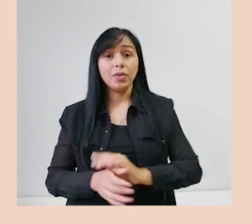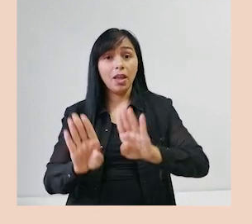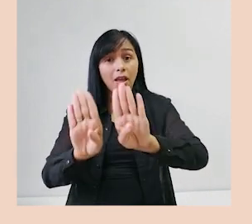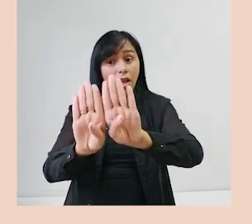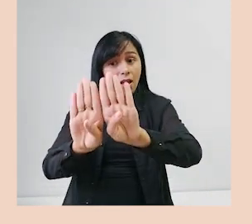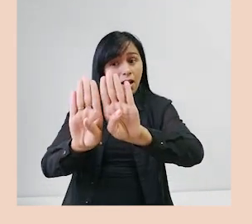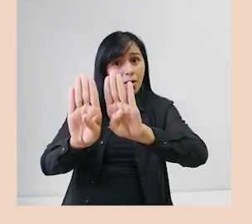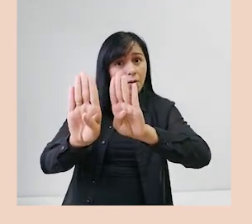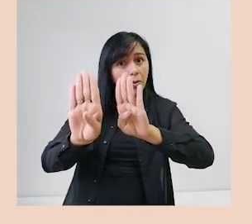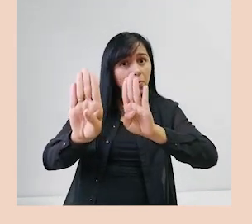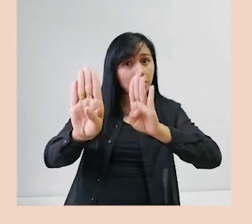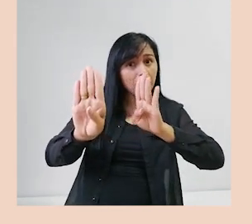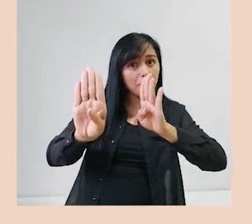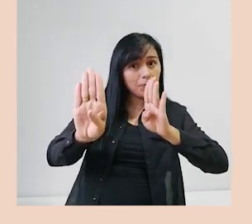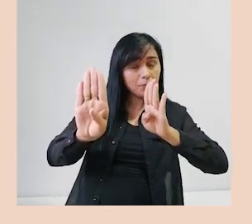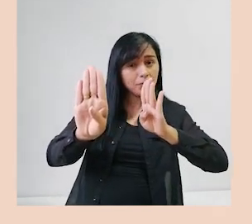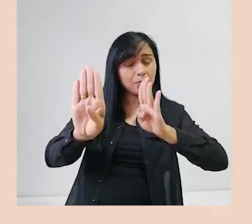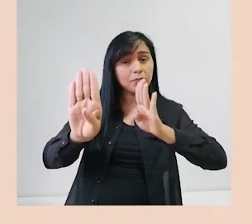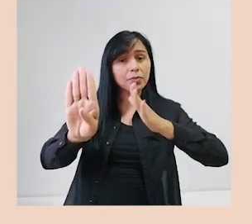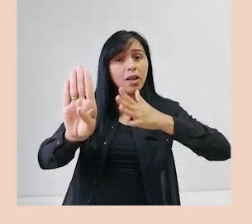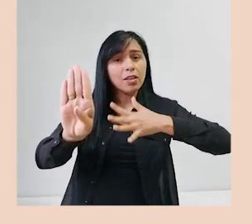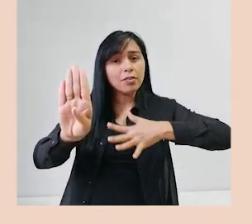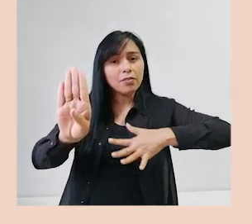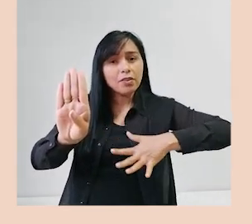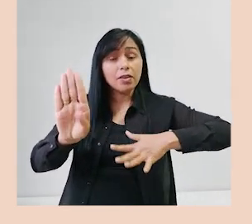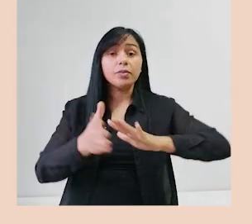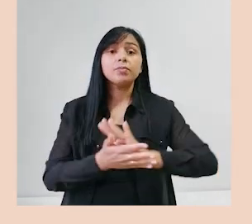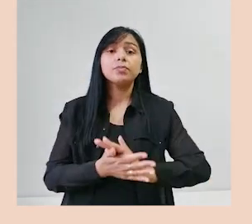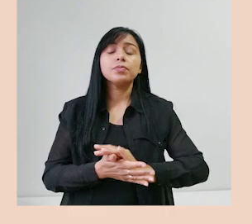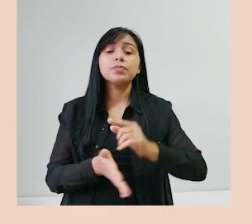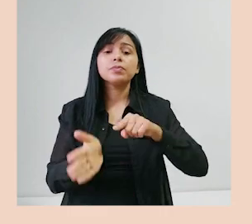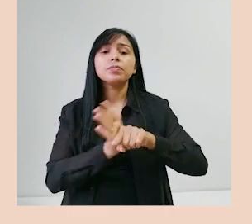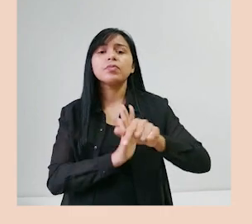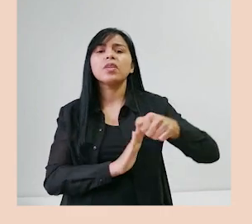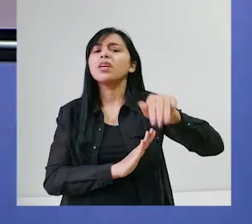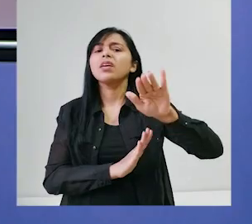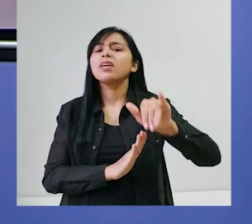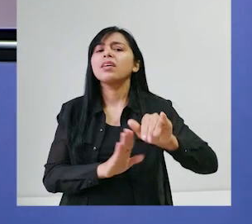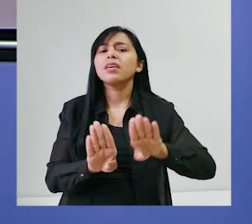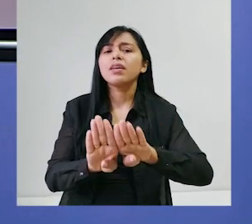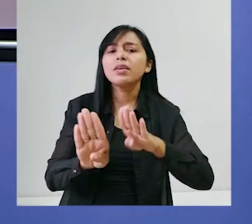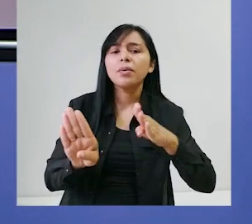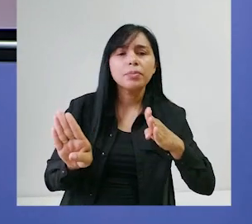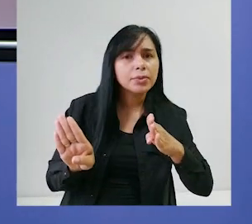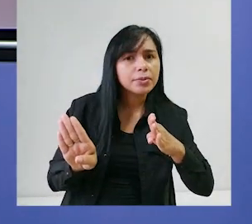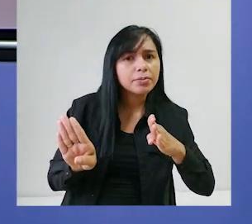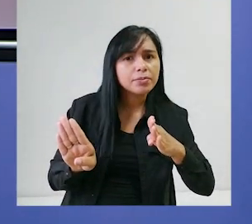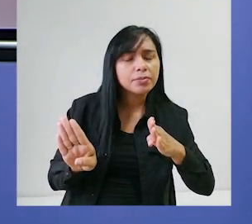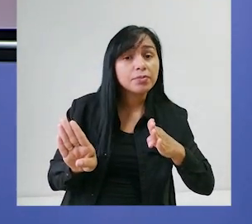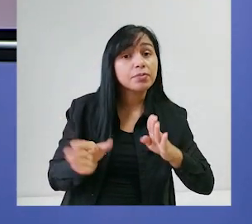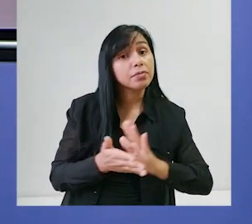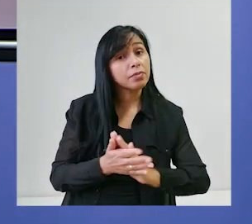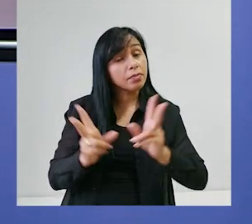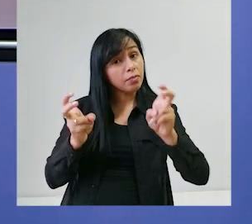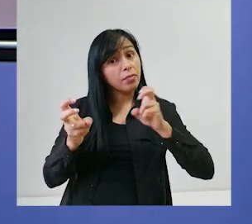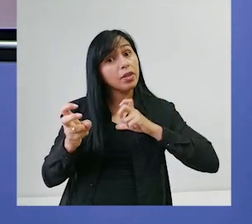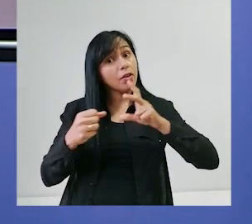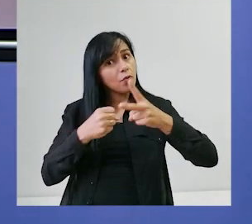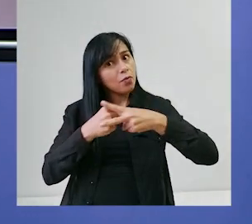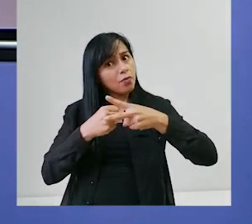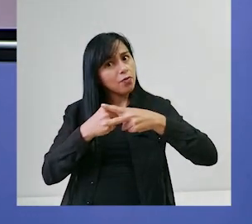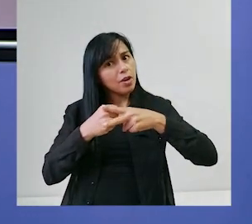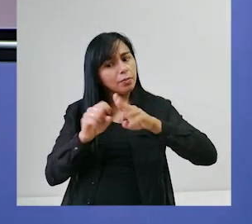devagar quem abriu a porta temos uma ação mas não conseguimos identificar quem praticou a estação